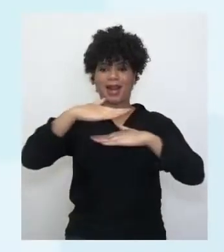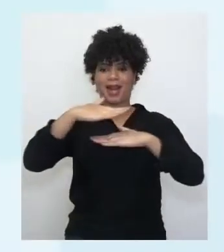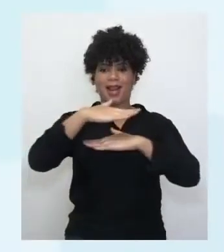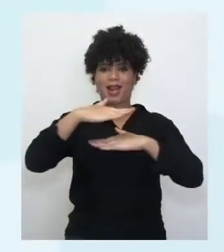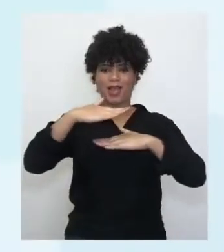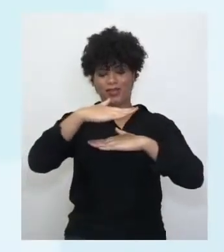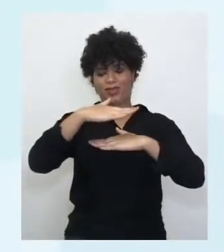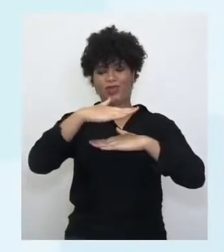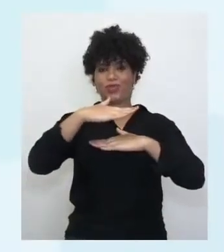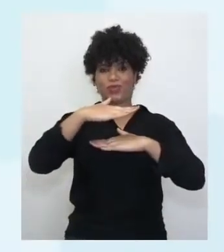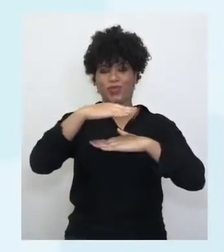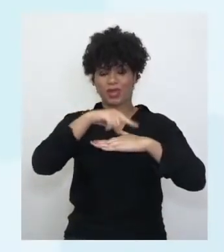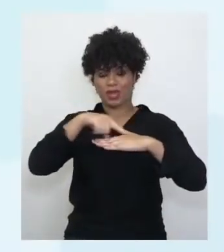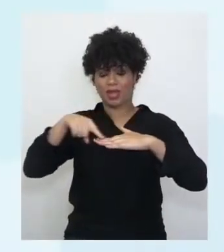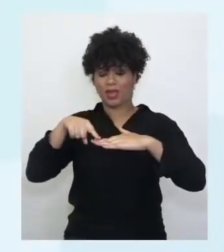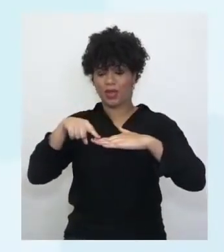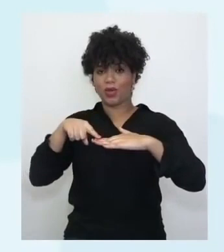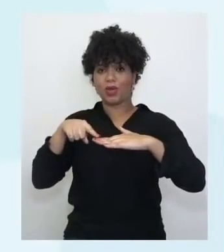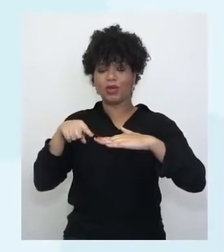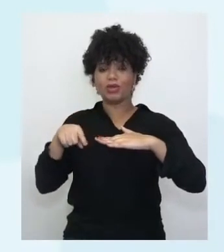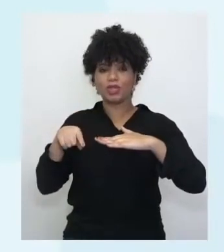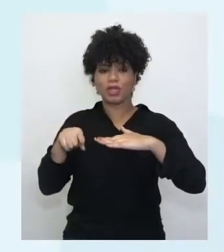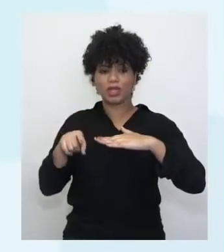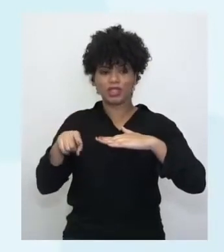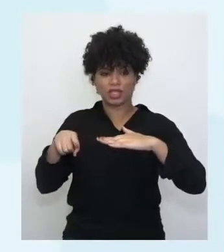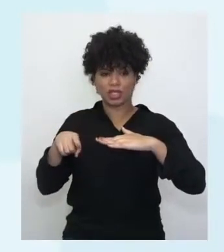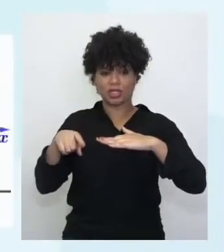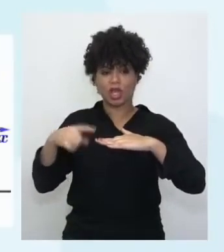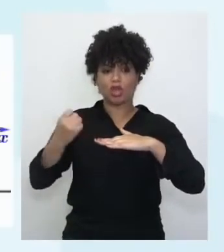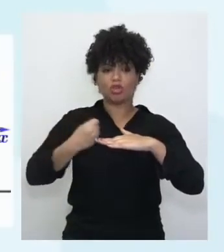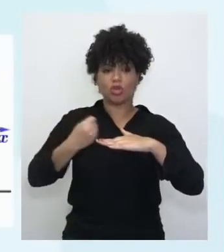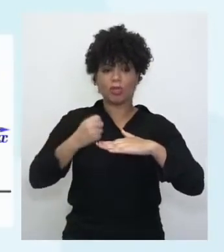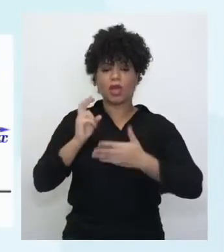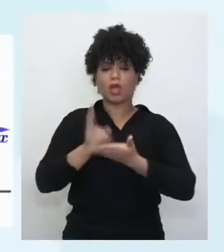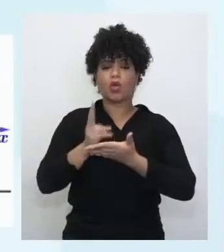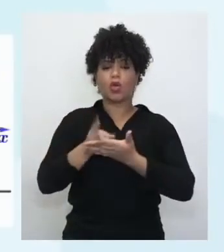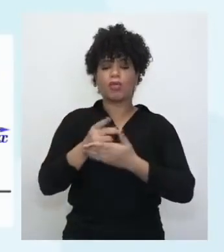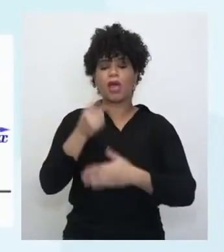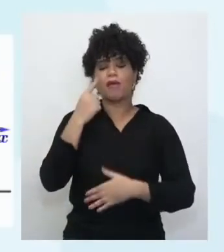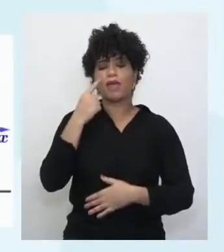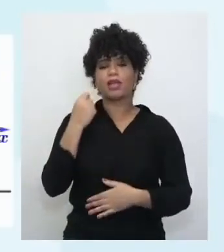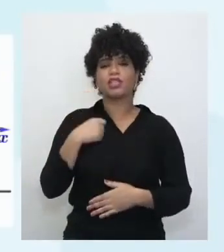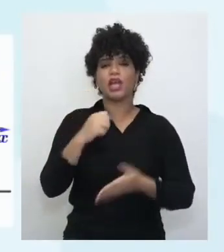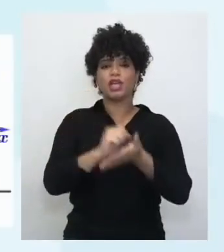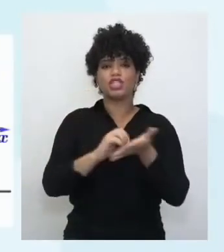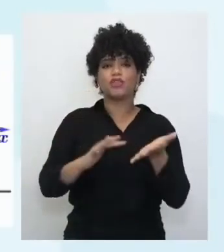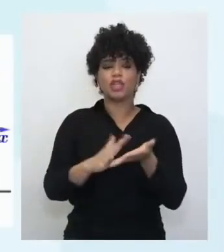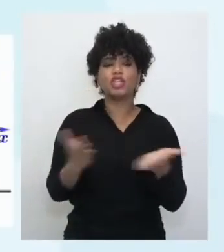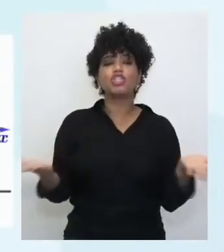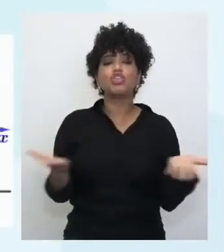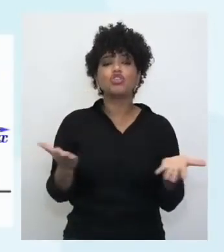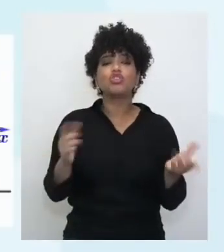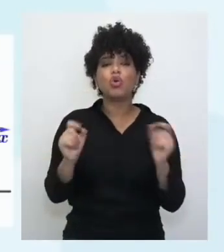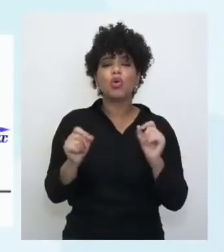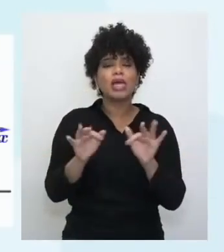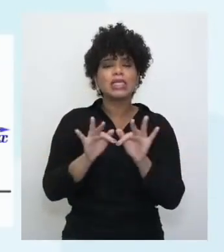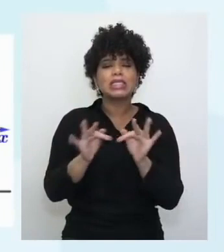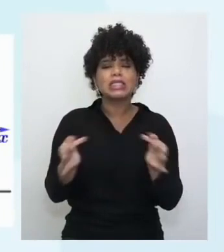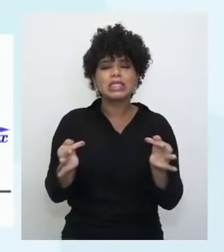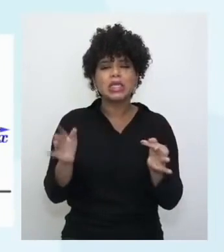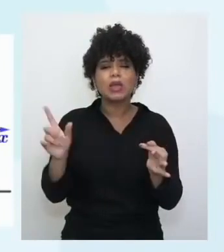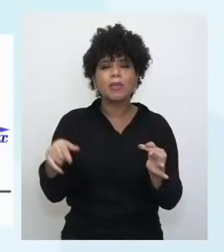x, y igual a um número. Ah, vamos ver se vocês entenderam mesmo. Vamos para a primeira atividade de hoje. Uma atividade bem simples, tá